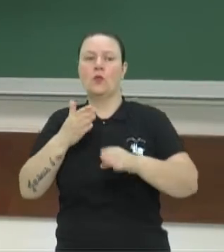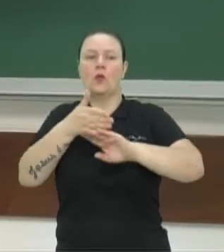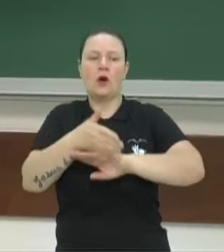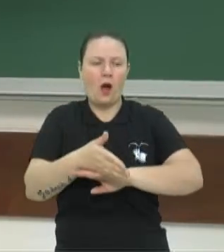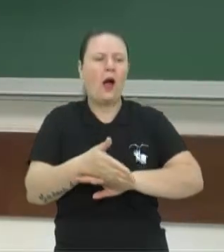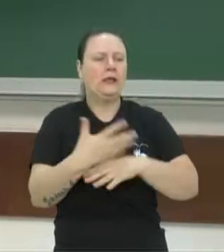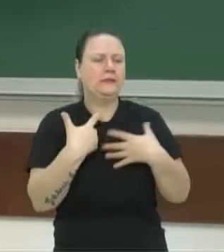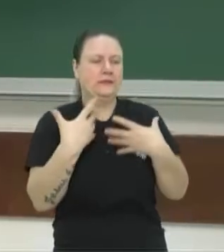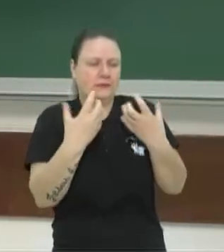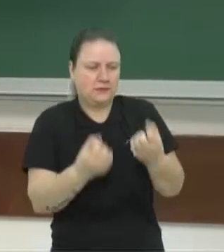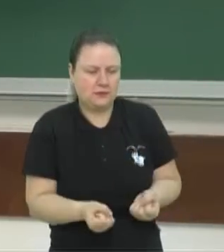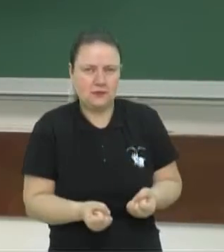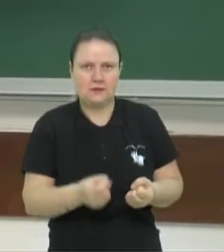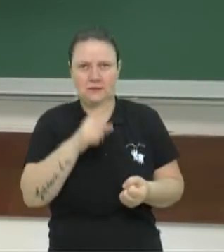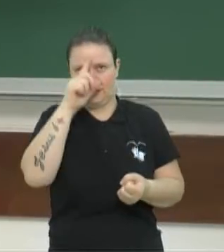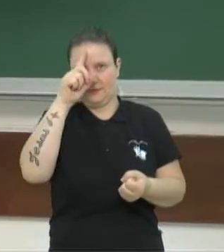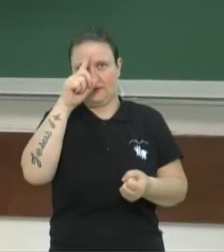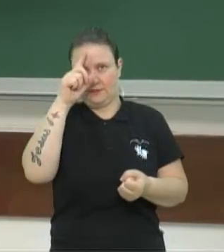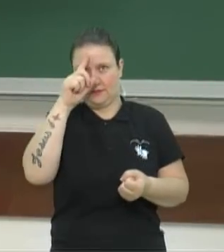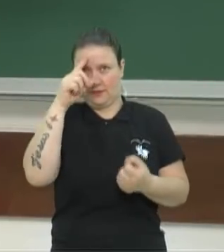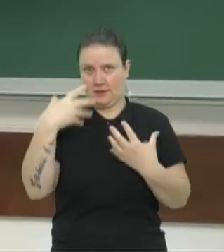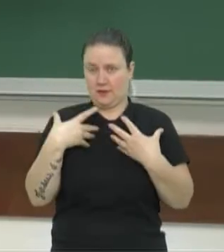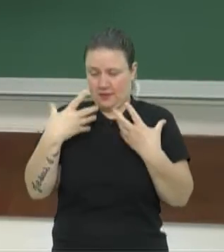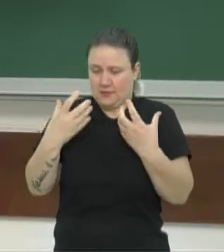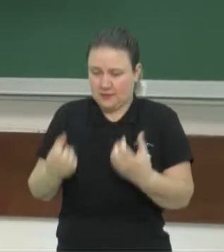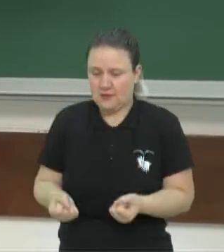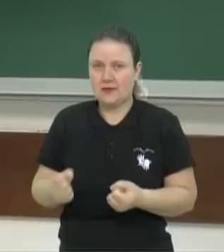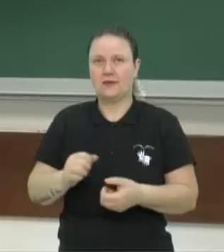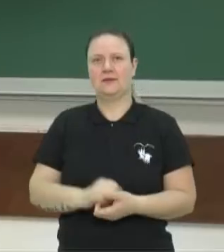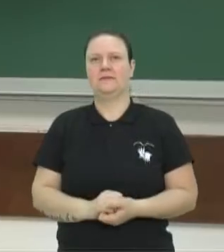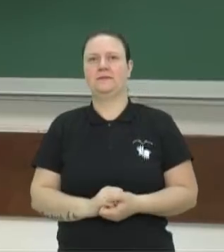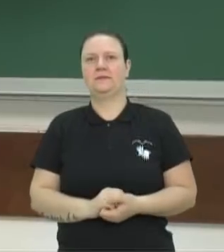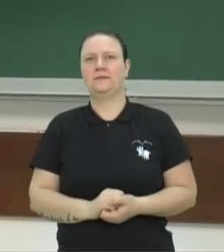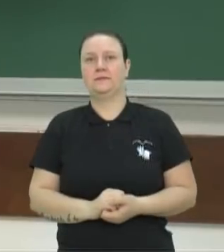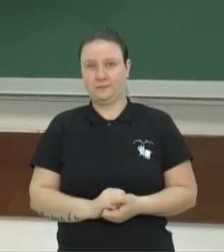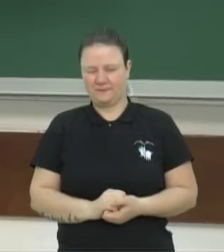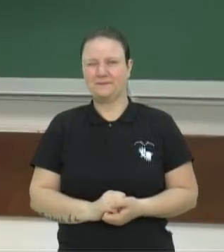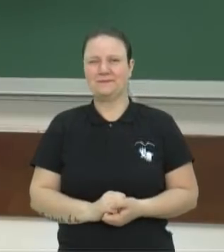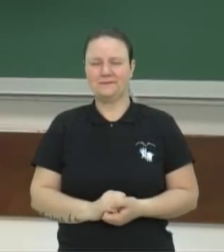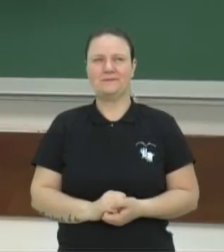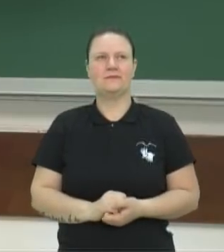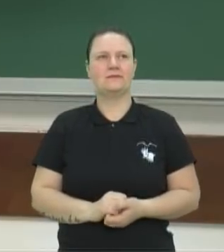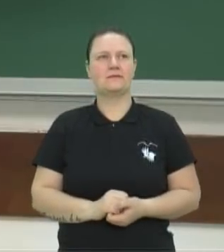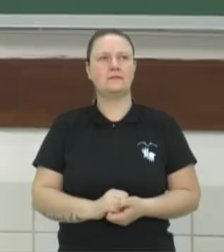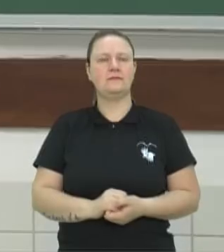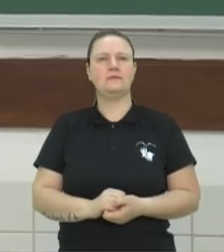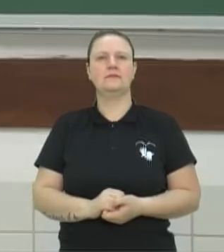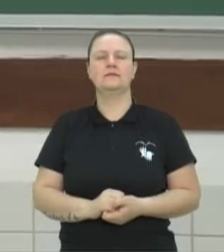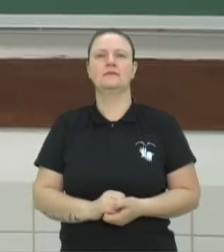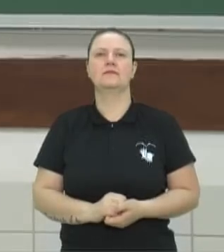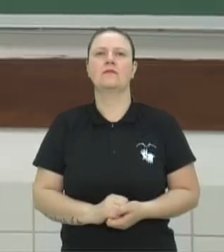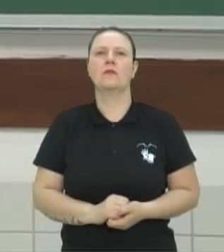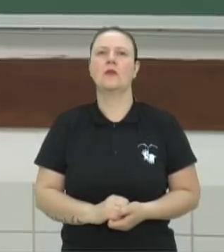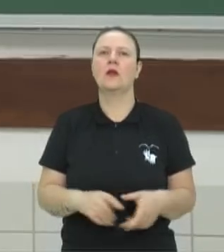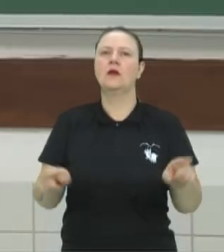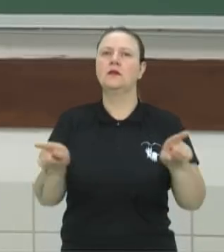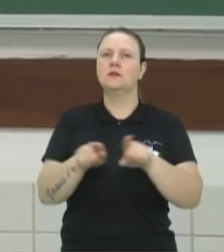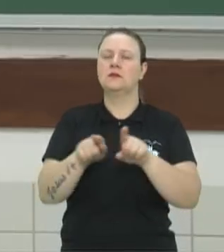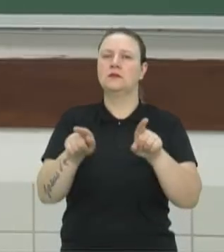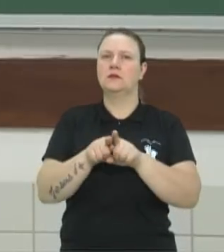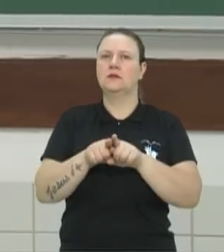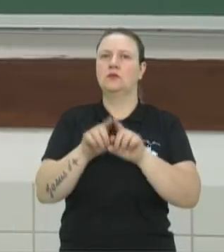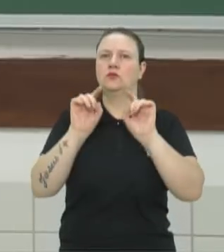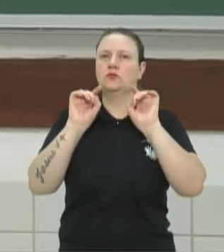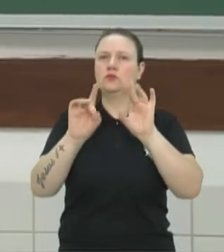ideia ou não, tá? Você aceitando aquela ideia ou não, ok? Não comportando